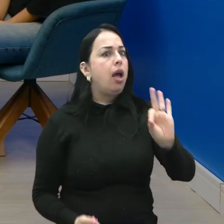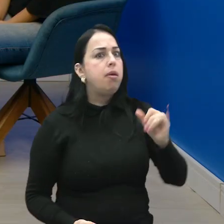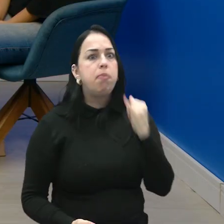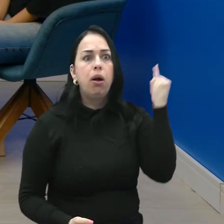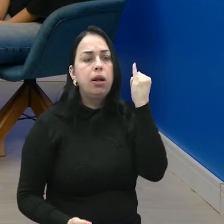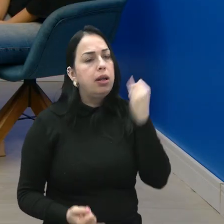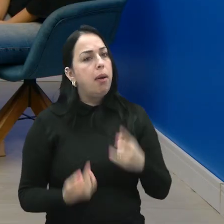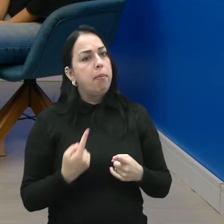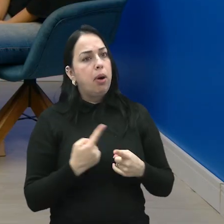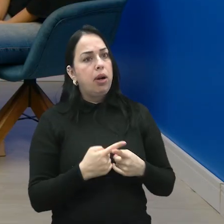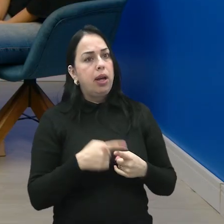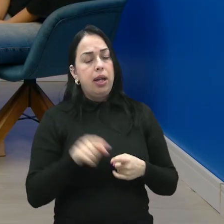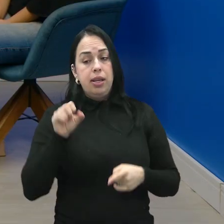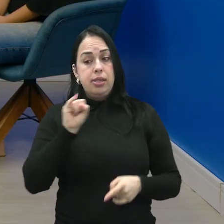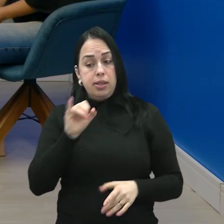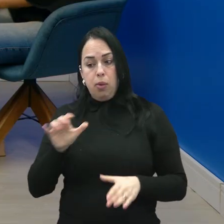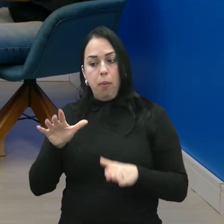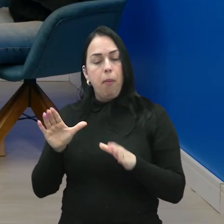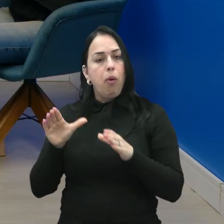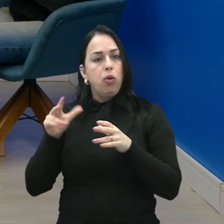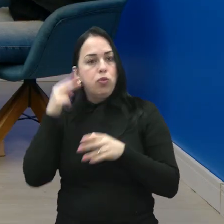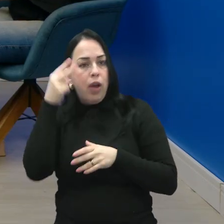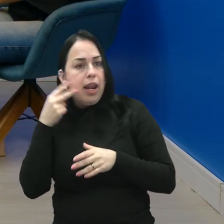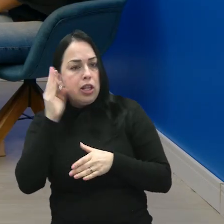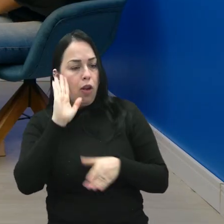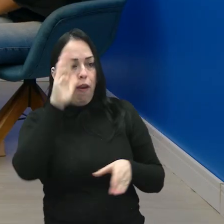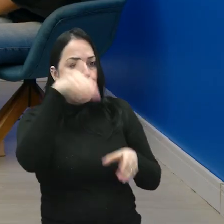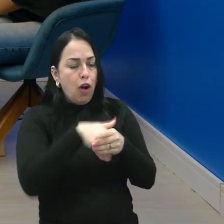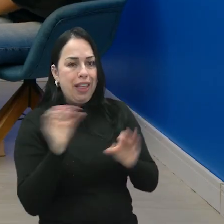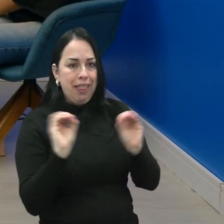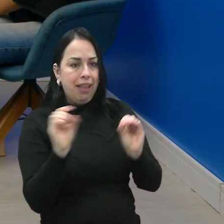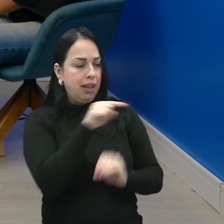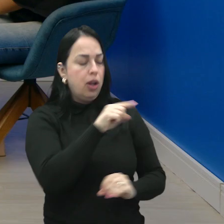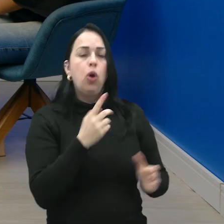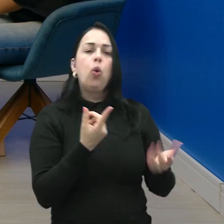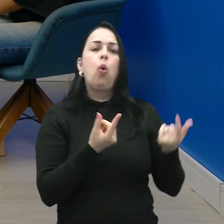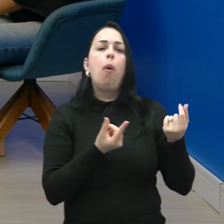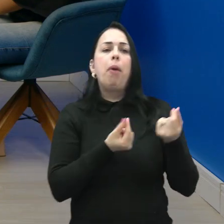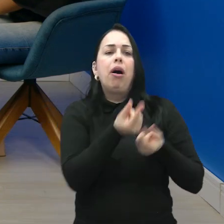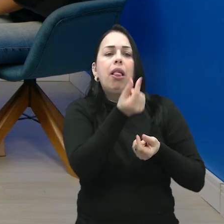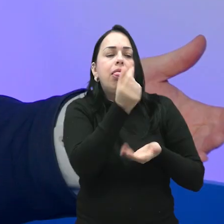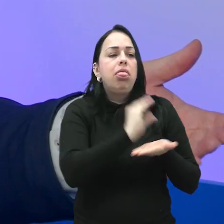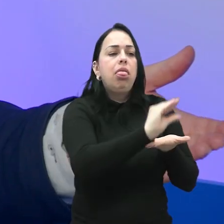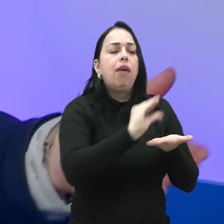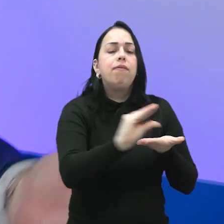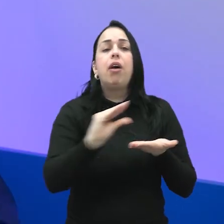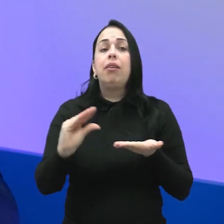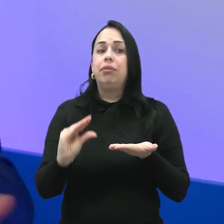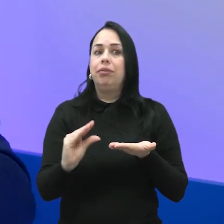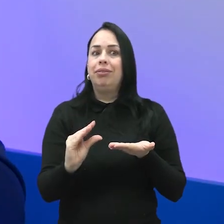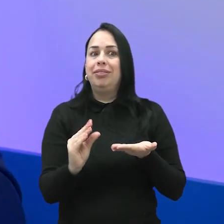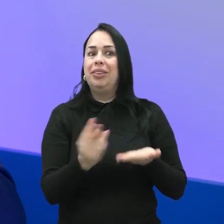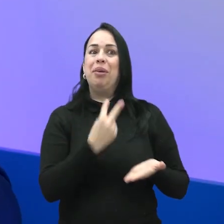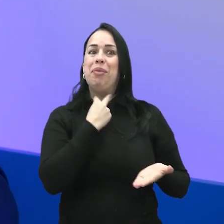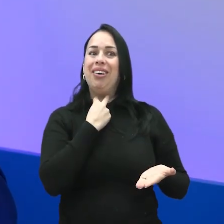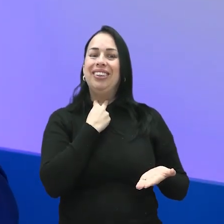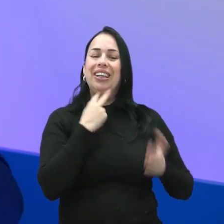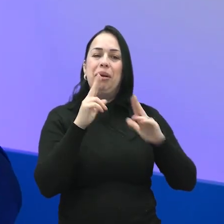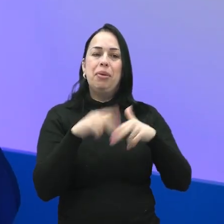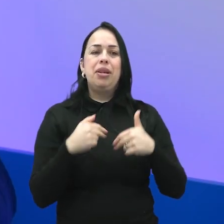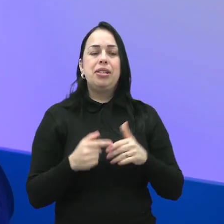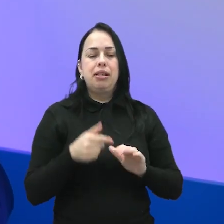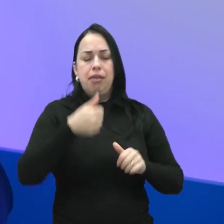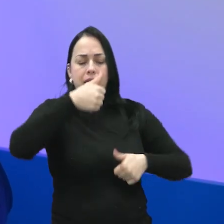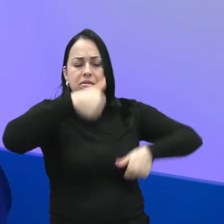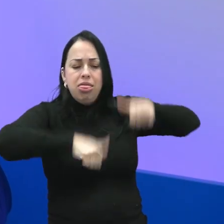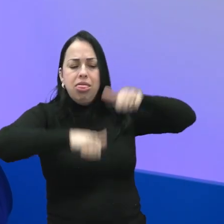fundamental para o futuro. Até porque se a Câmara não aprovar, o Executivo não tem como gastar. Sim. Né? Então é importantíssimo